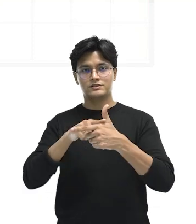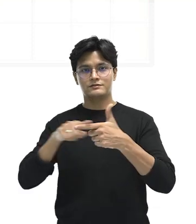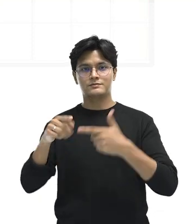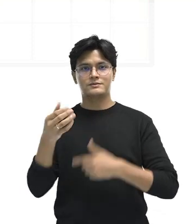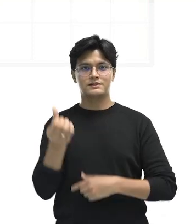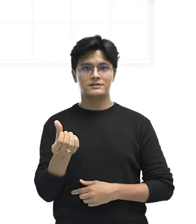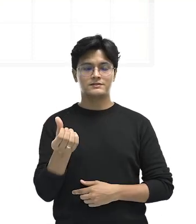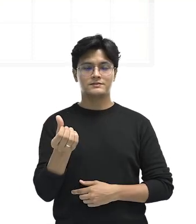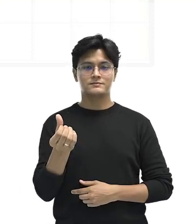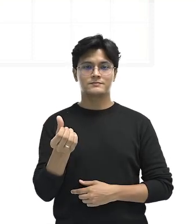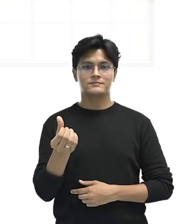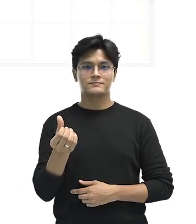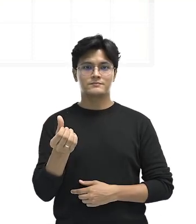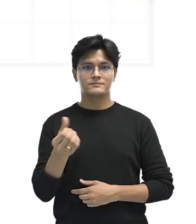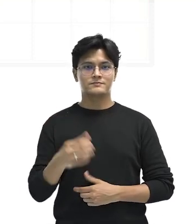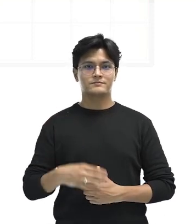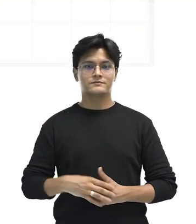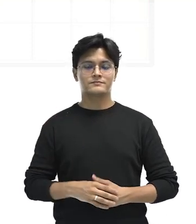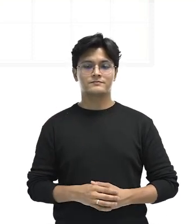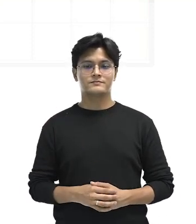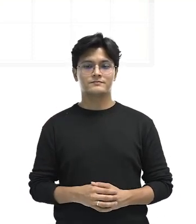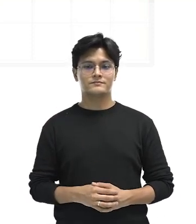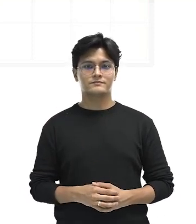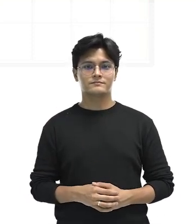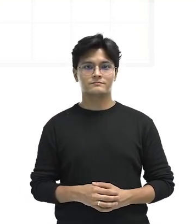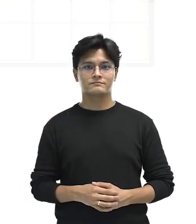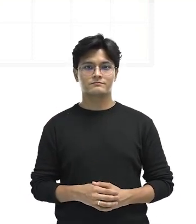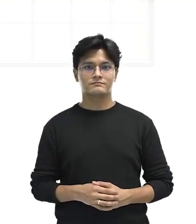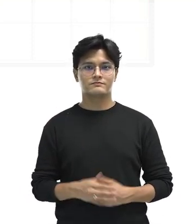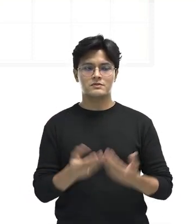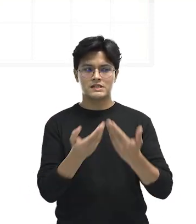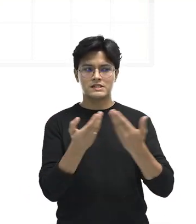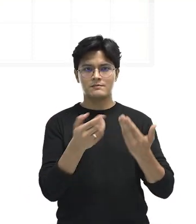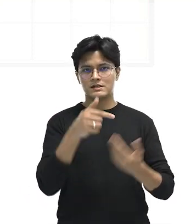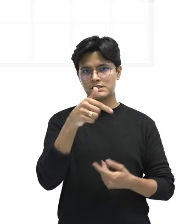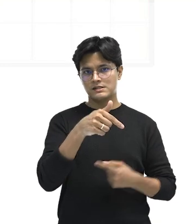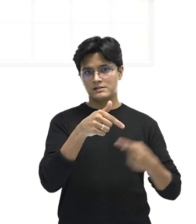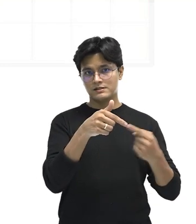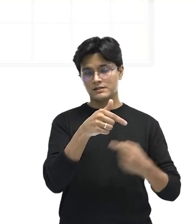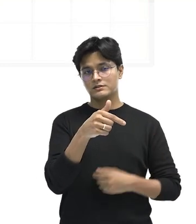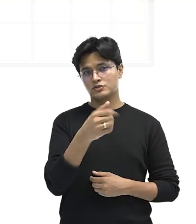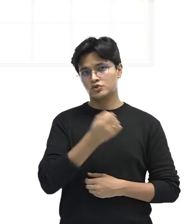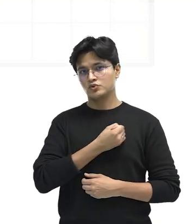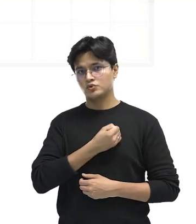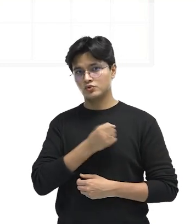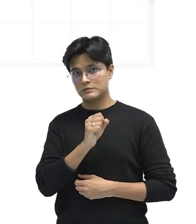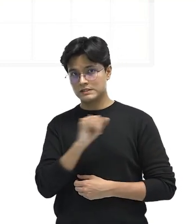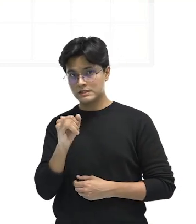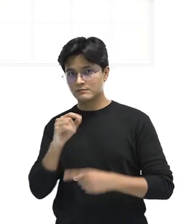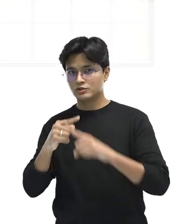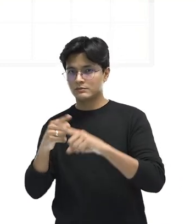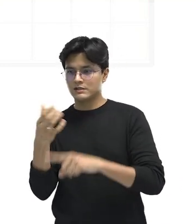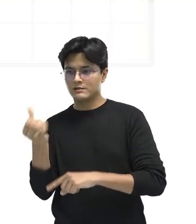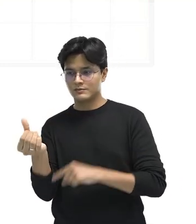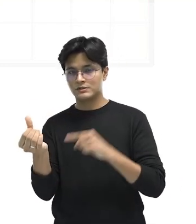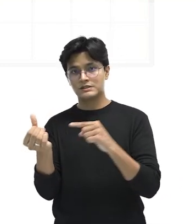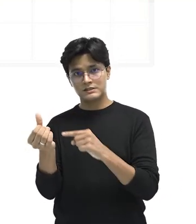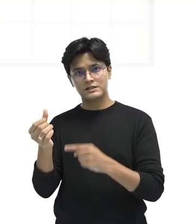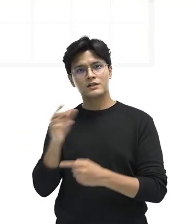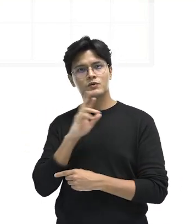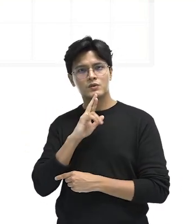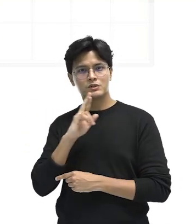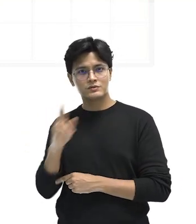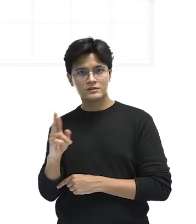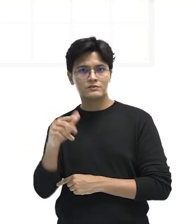por 6. Vou pegar aqui o 7. Qual é o número que quando eu multiplicar por 6 vai dar 7 ou próximo